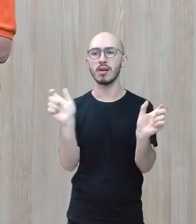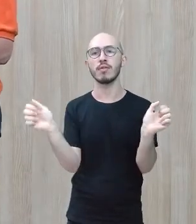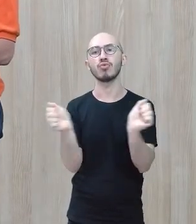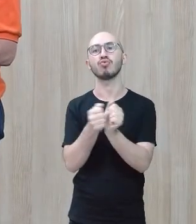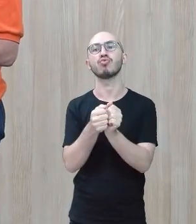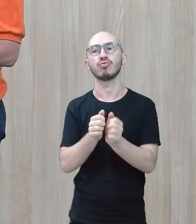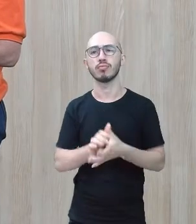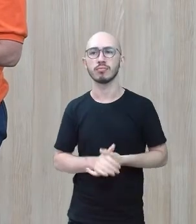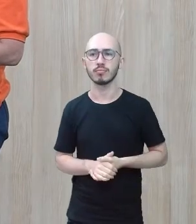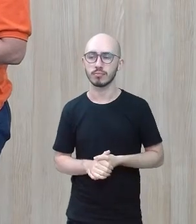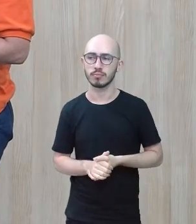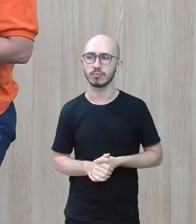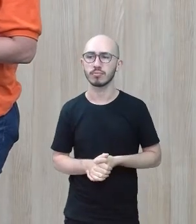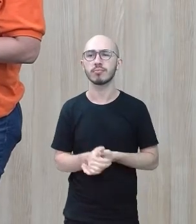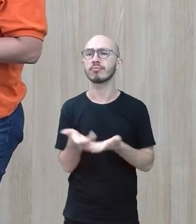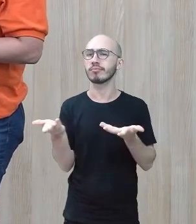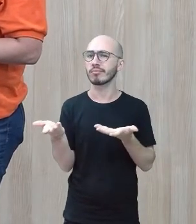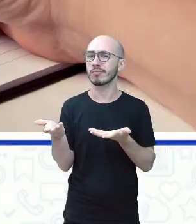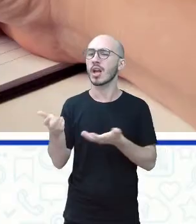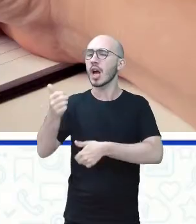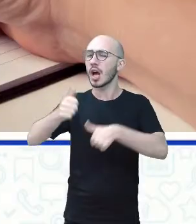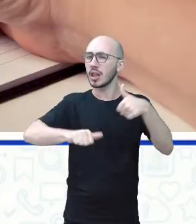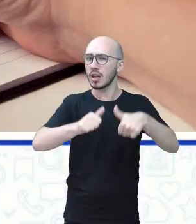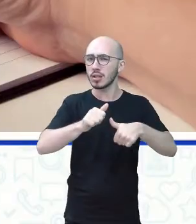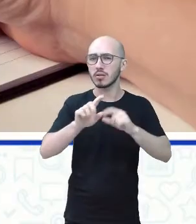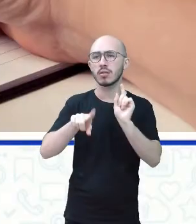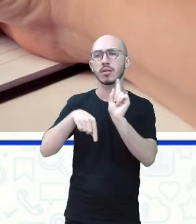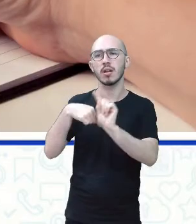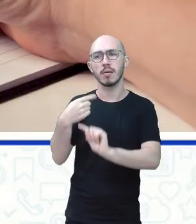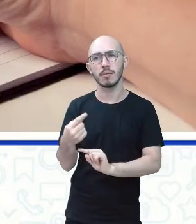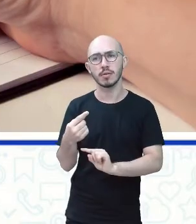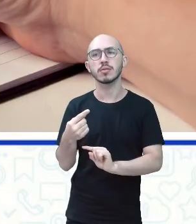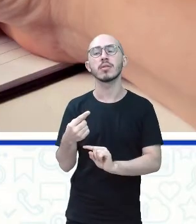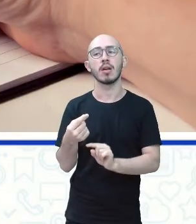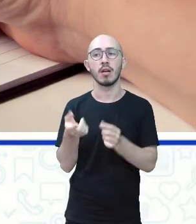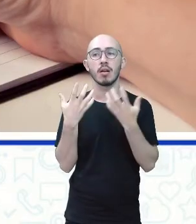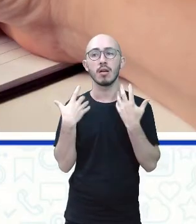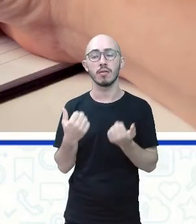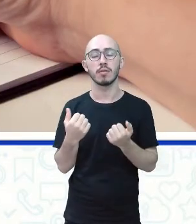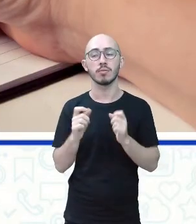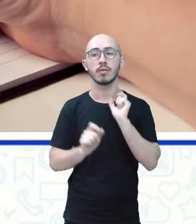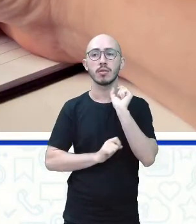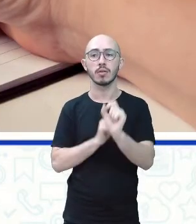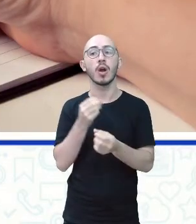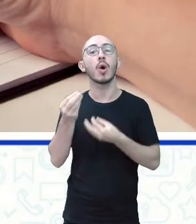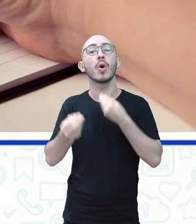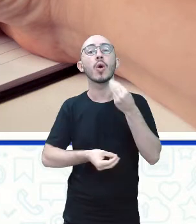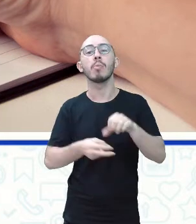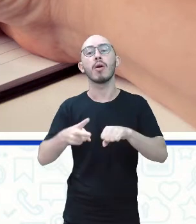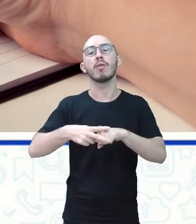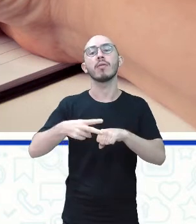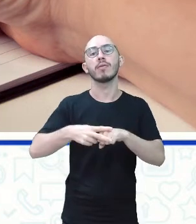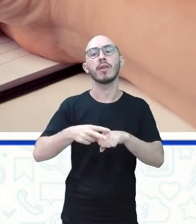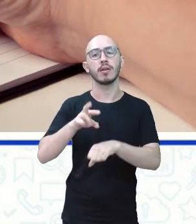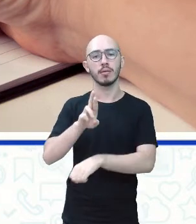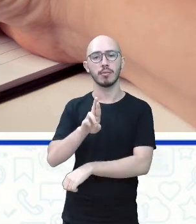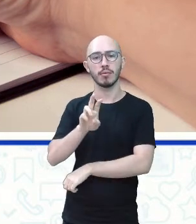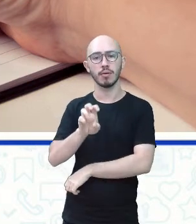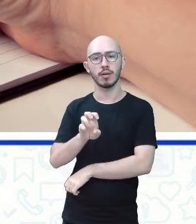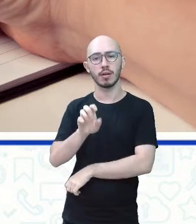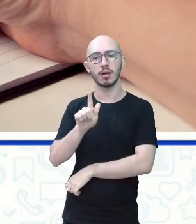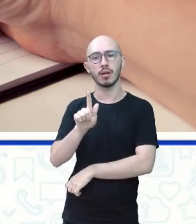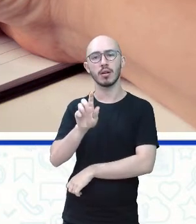palavras. Após as análises, vamos falar de regência verbal e